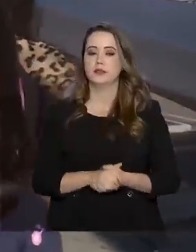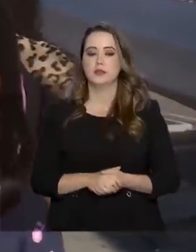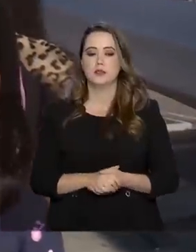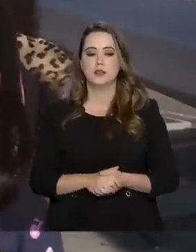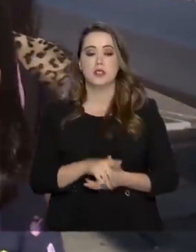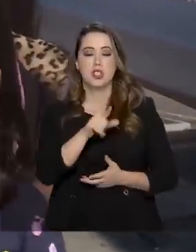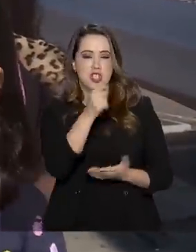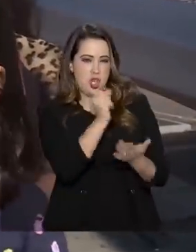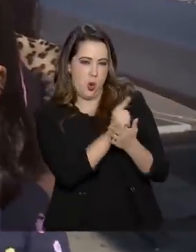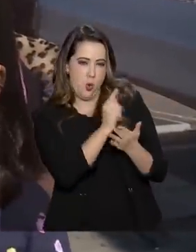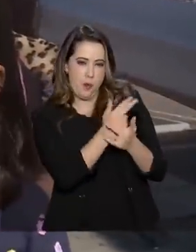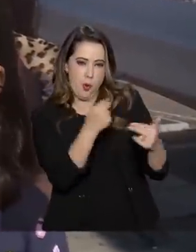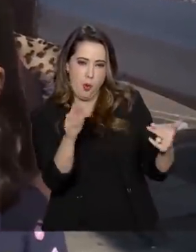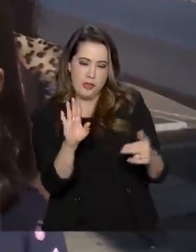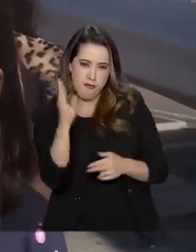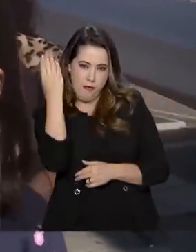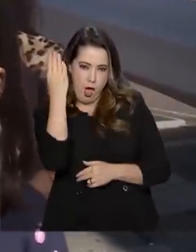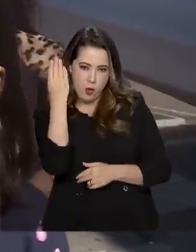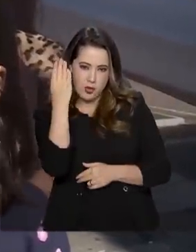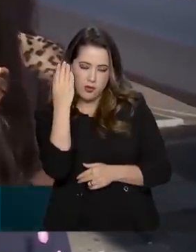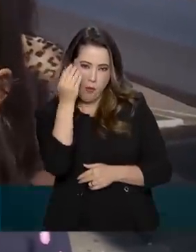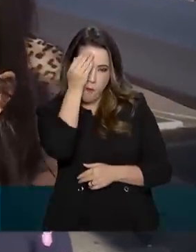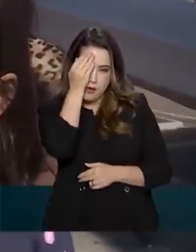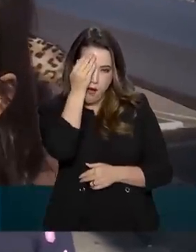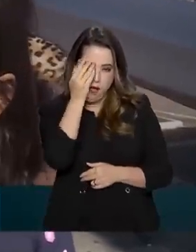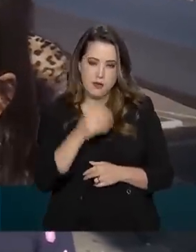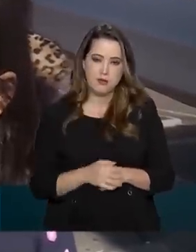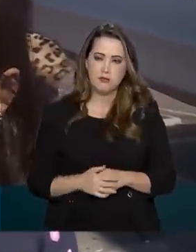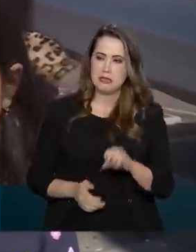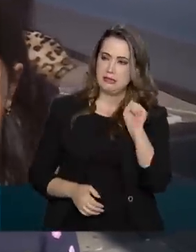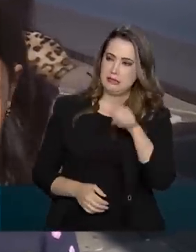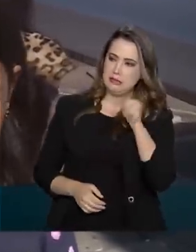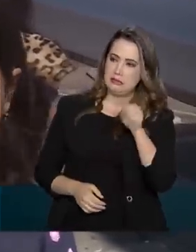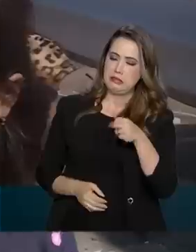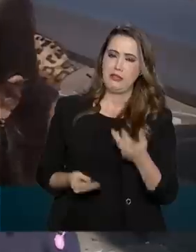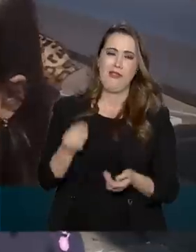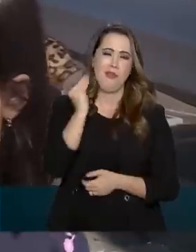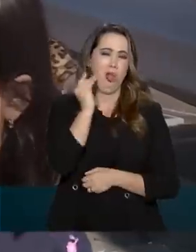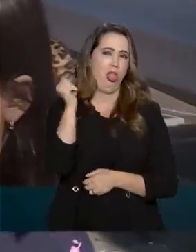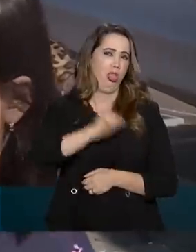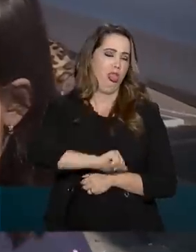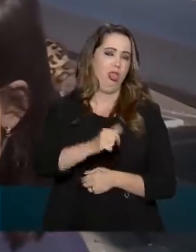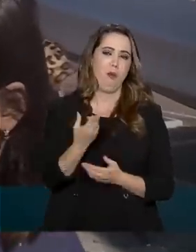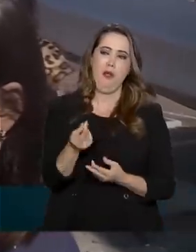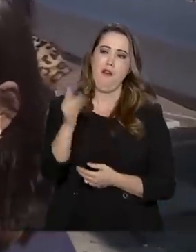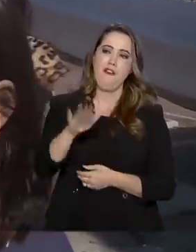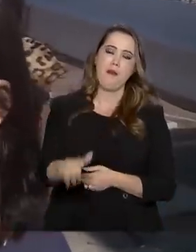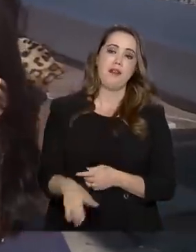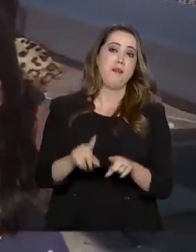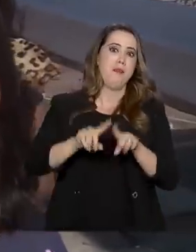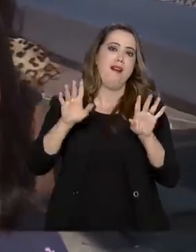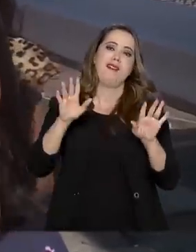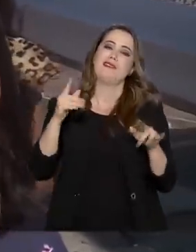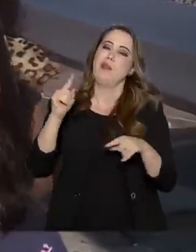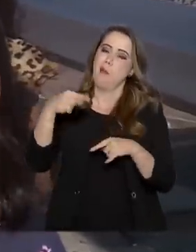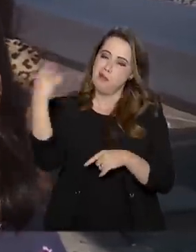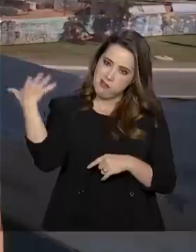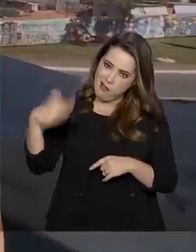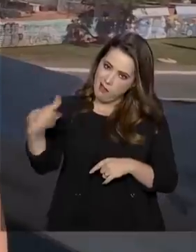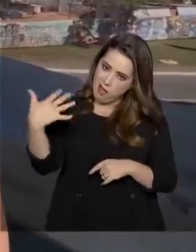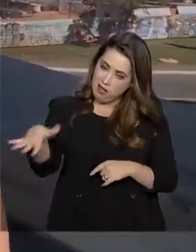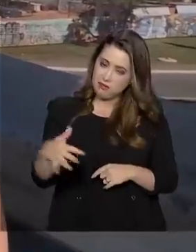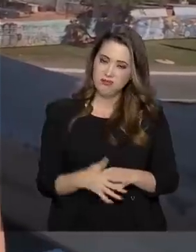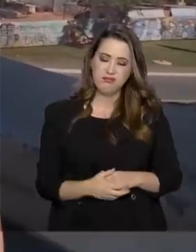já comprou algum produto pirata ou falsificado? Sim, e a experiência foi péssima, porque é um barato que a gente paga caro, né? Não vale a pena.